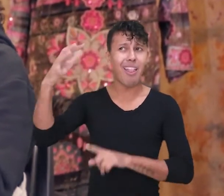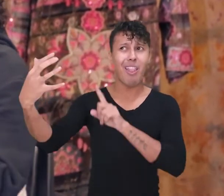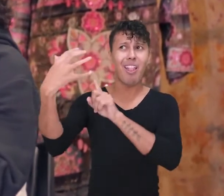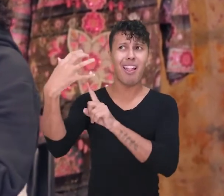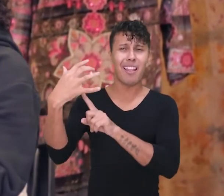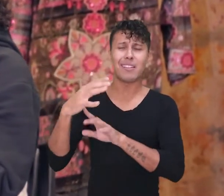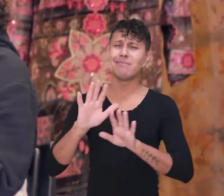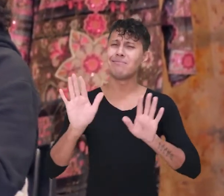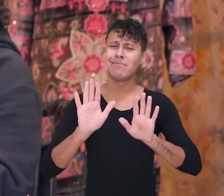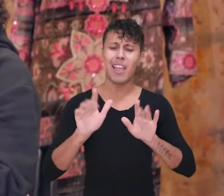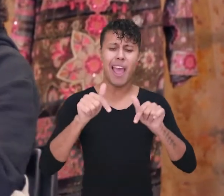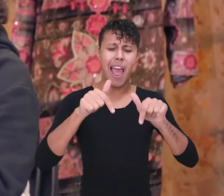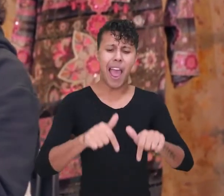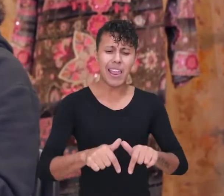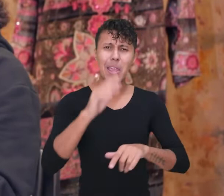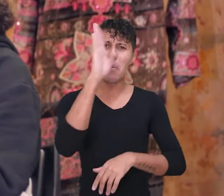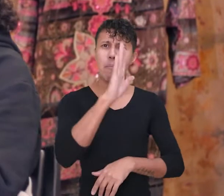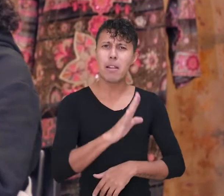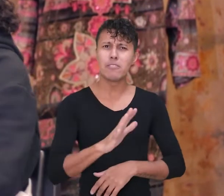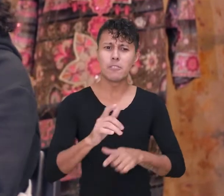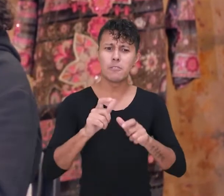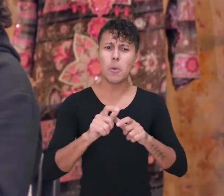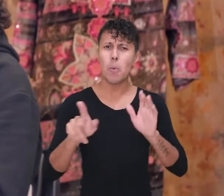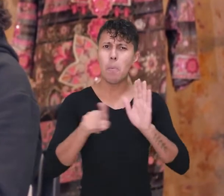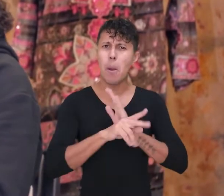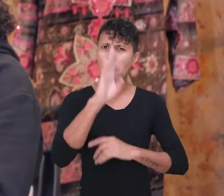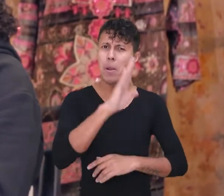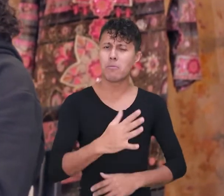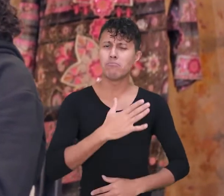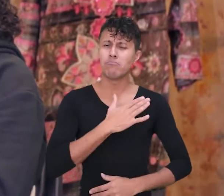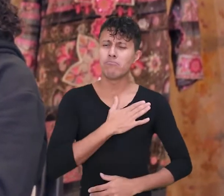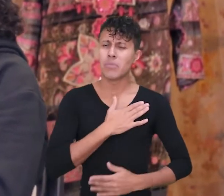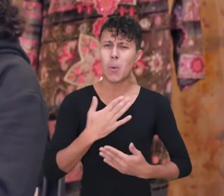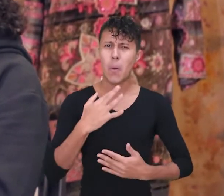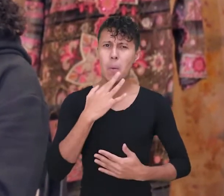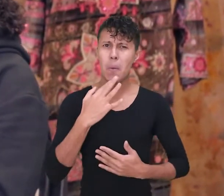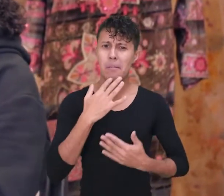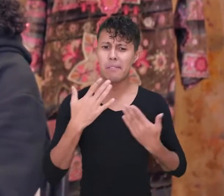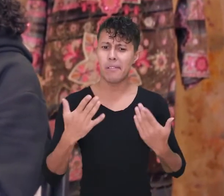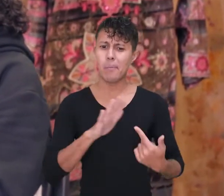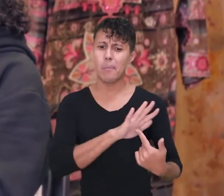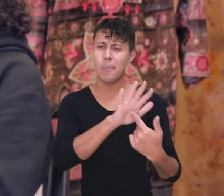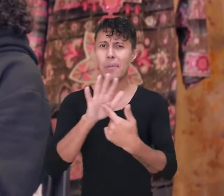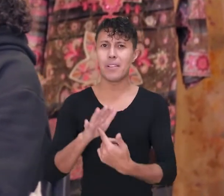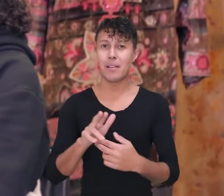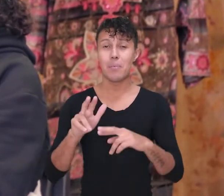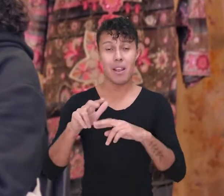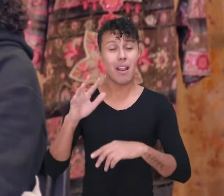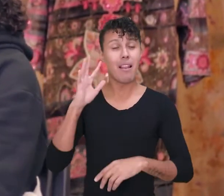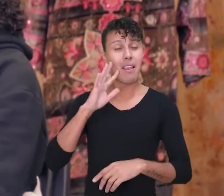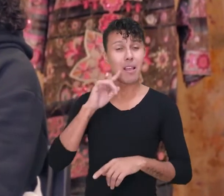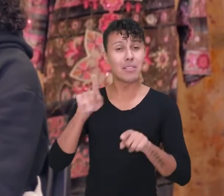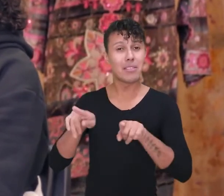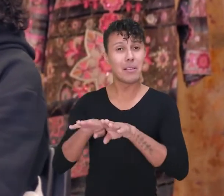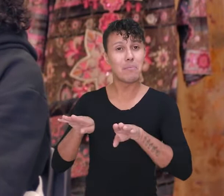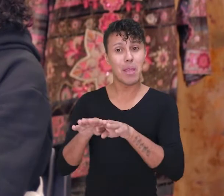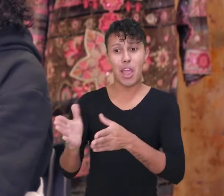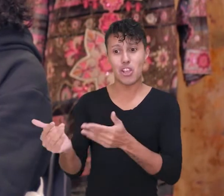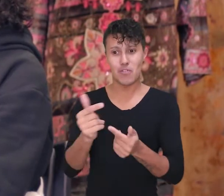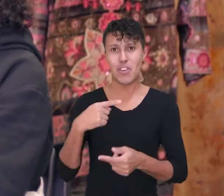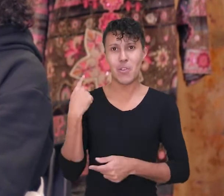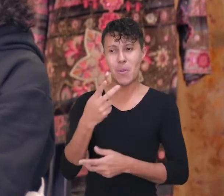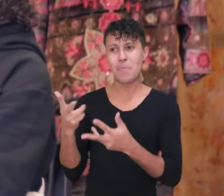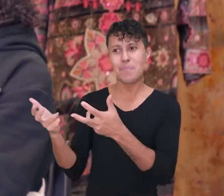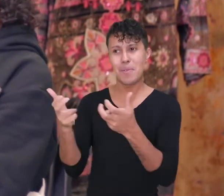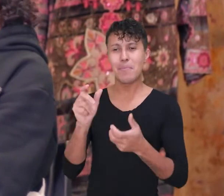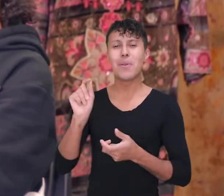Eles tinham a ideia de trazer o Brasil para o Brasil e quebrar com essa ideia. Então, acho legal quando você traz isso, porque trazendo para a juventude de hoje, a gente